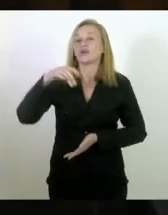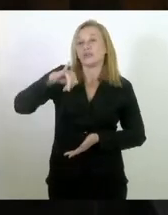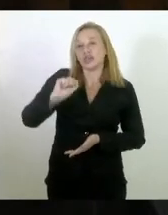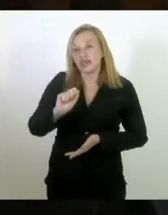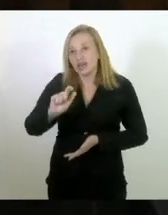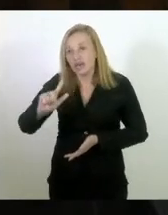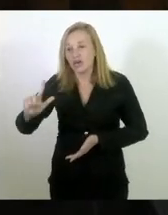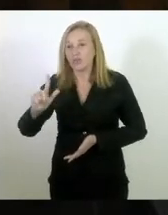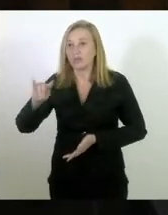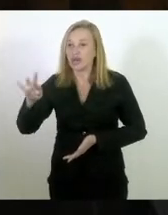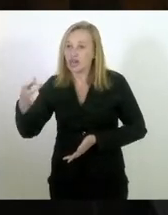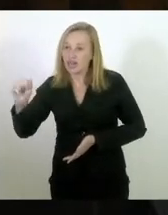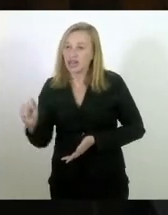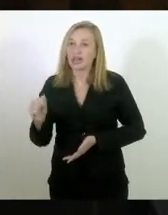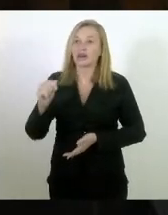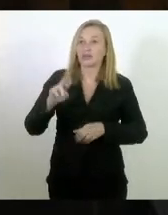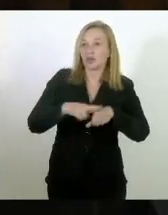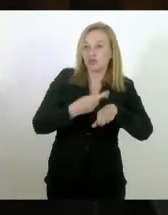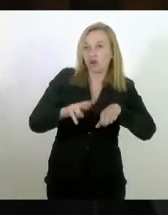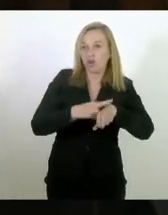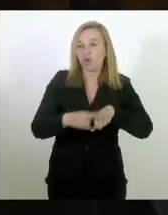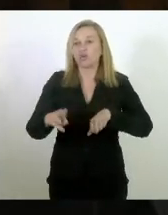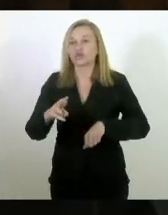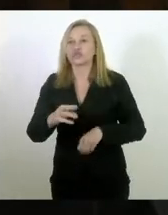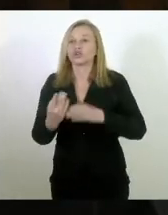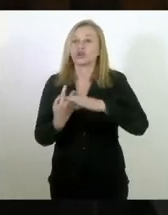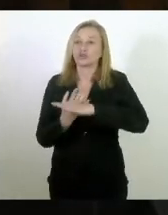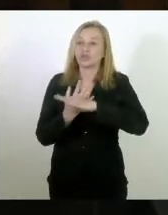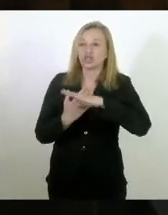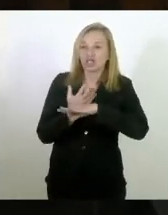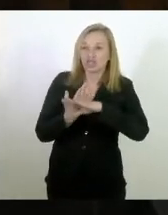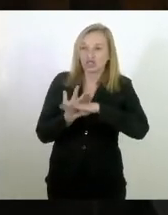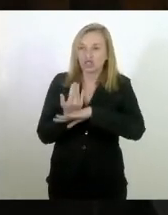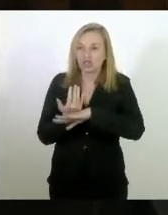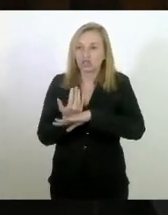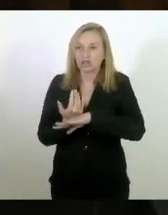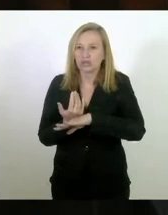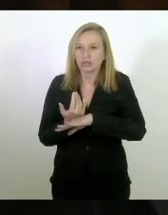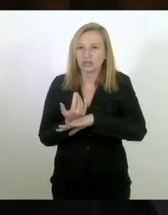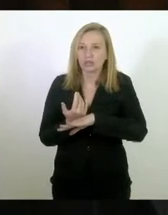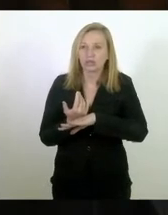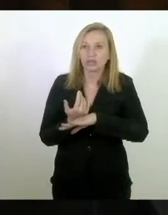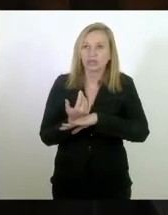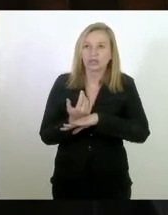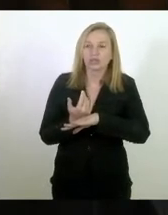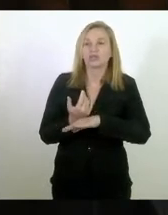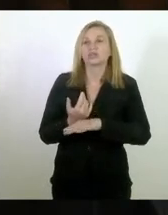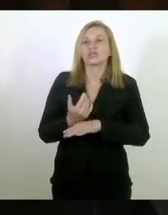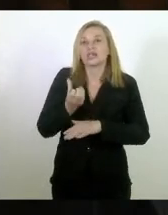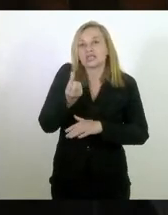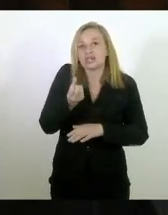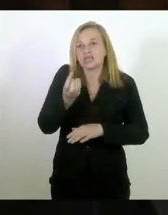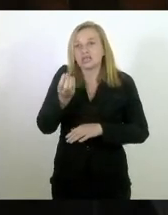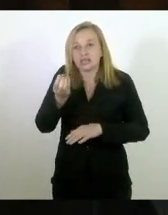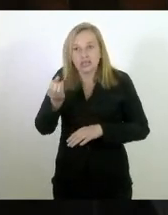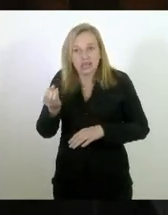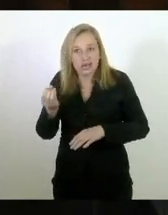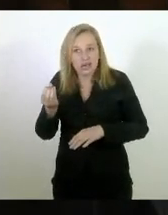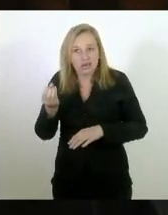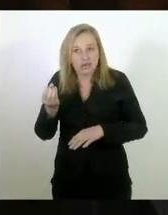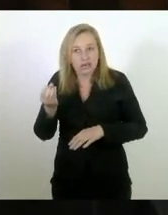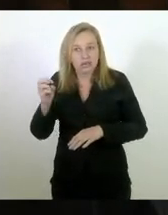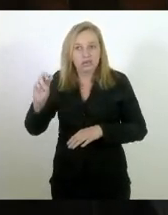Paty capital Belford Roxo Duque de Caxias o emboçar a605